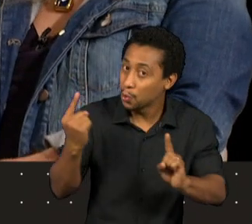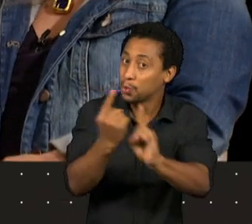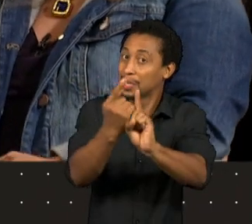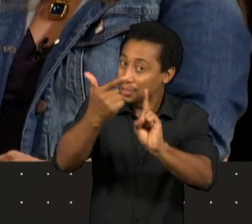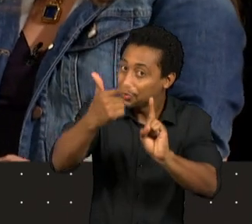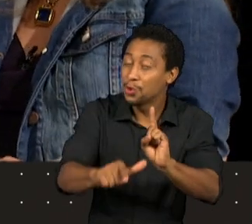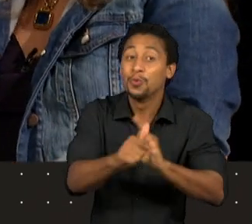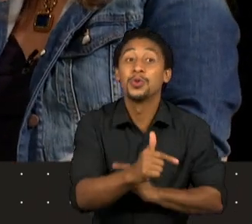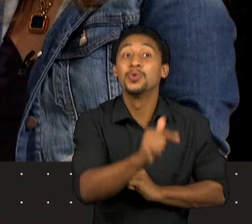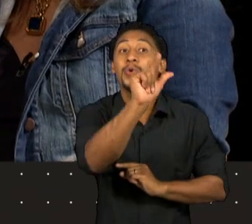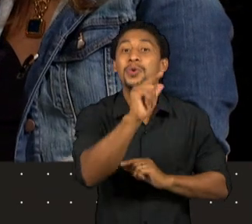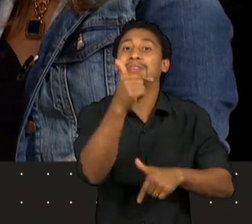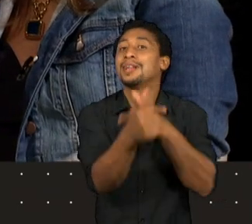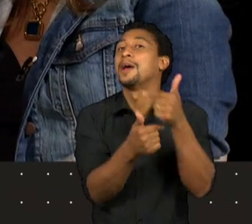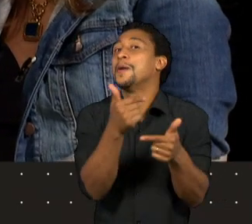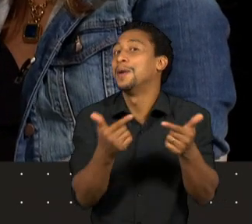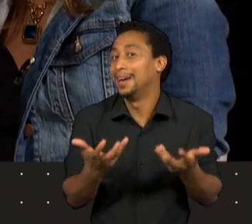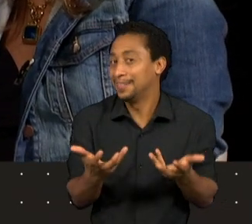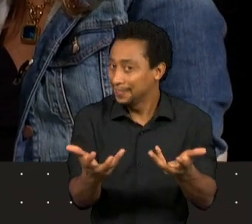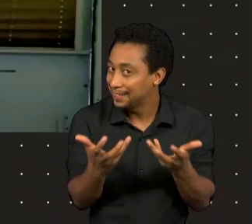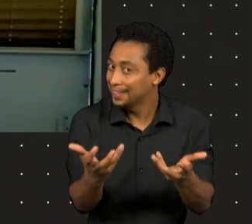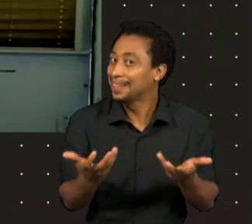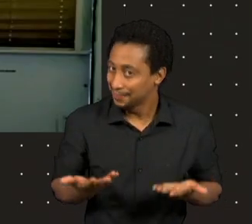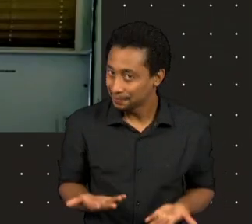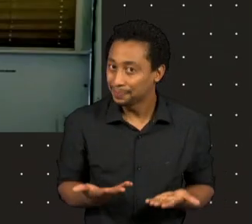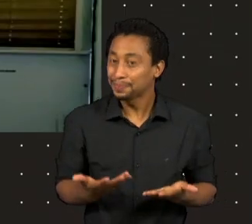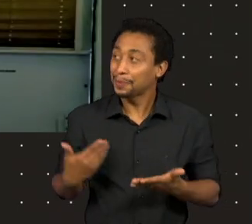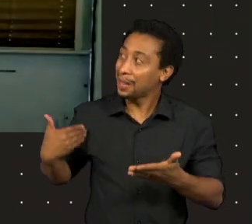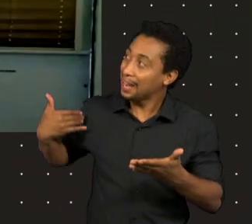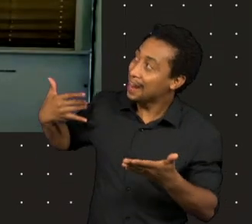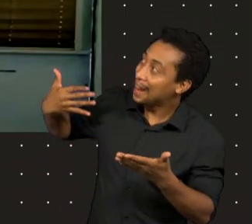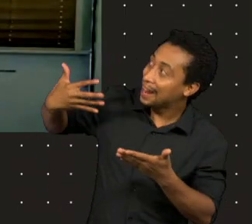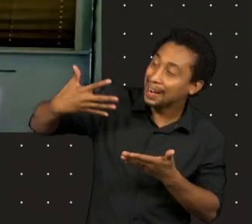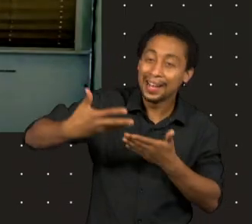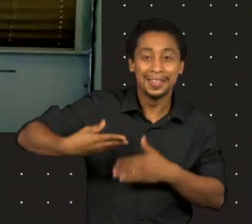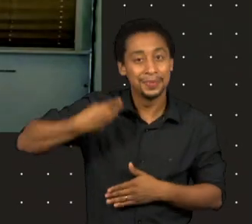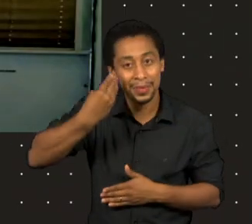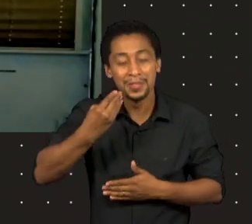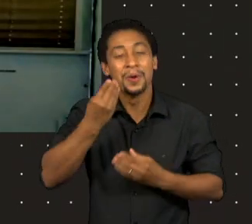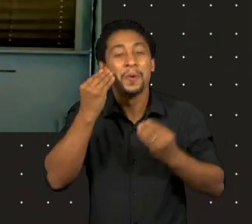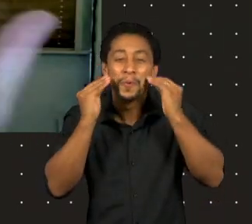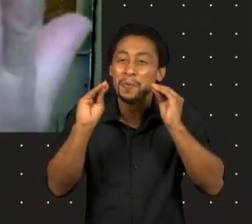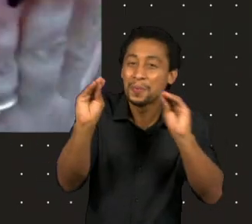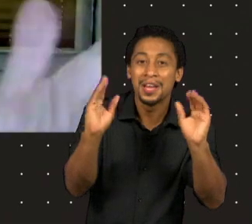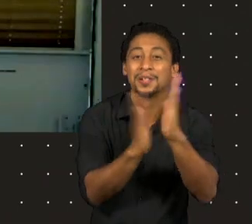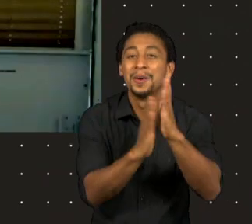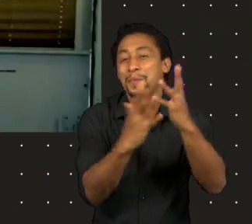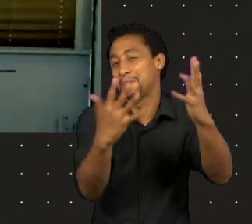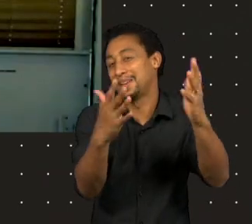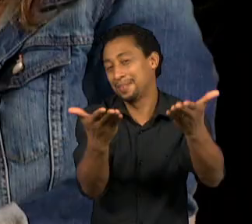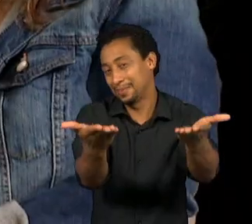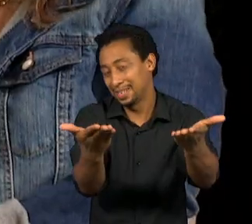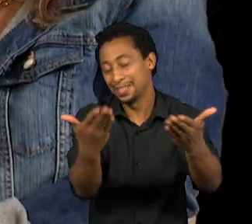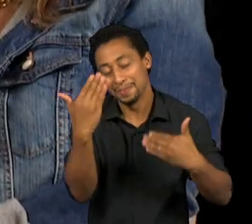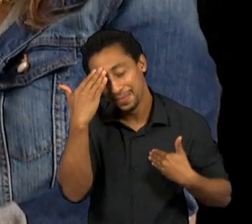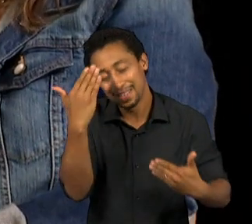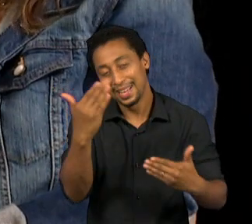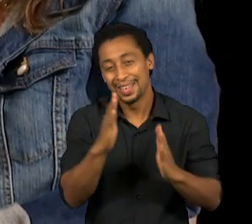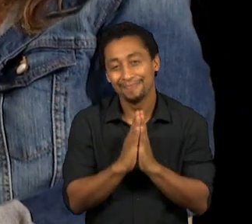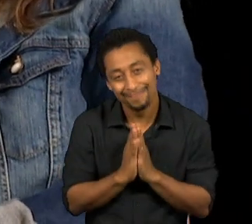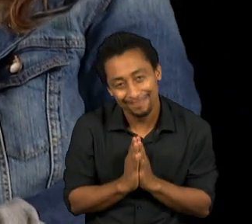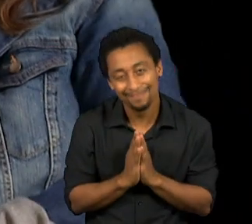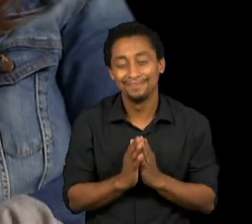produção. Parabéns por toda essa trajetória. Parabéns pelo programa. Um beijo. Obrigada. Namastê.